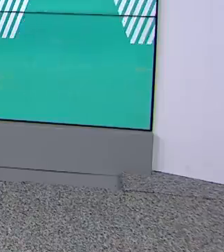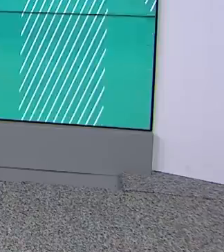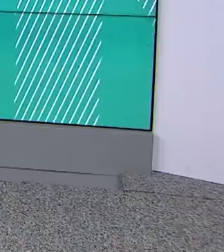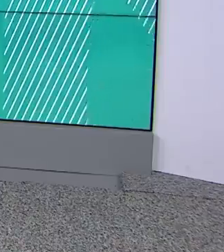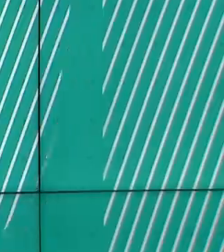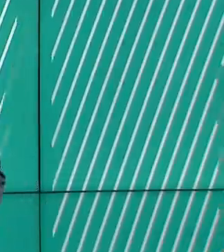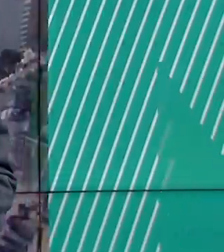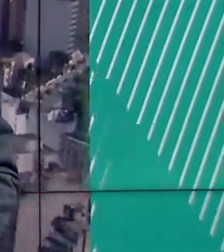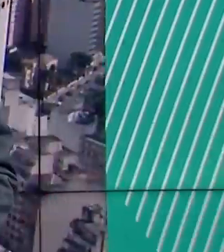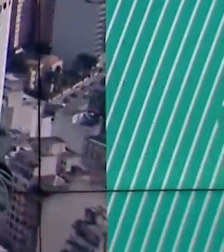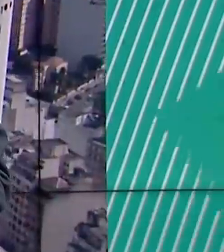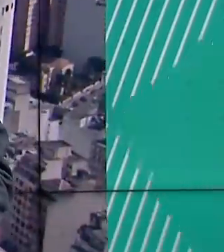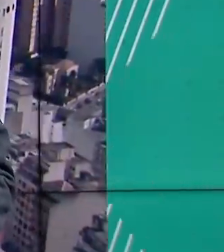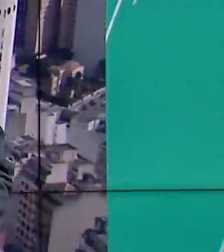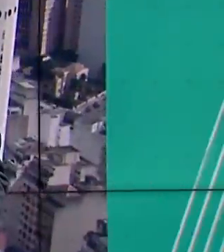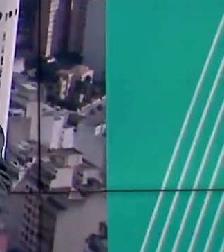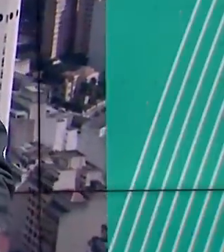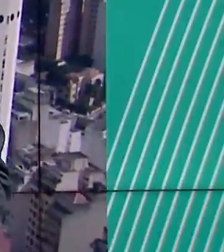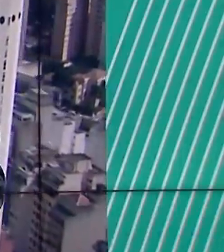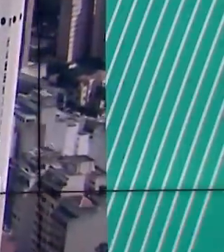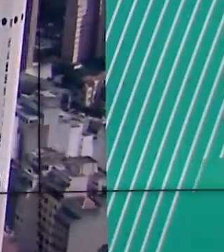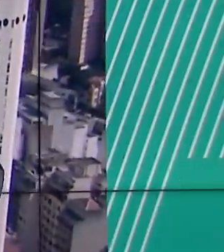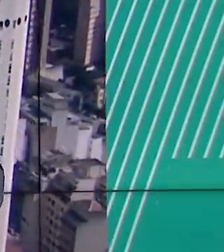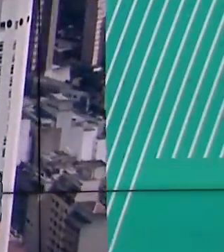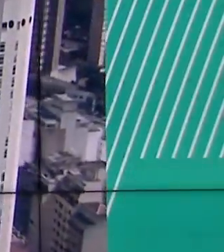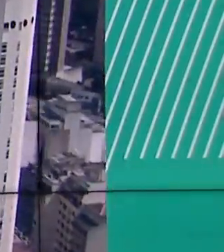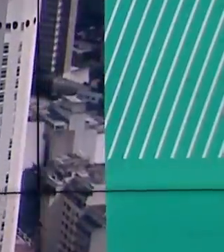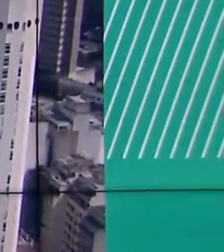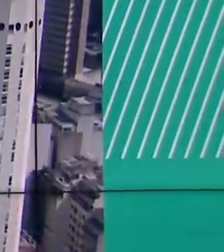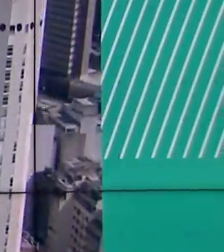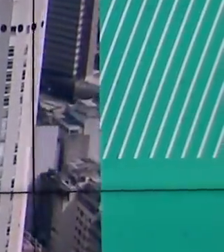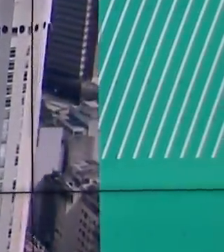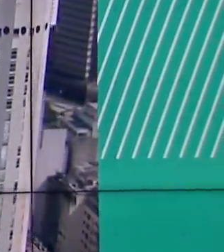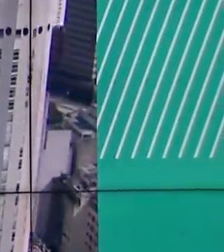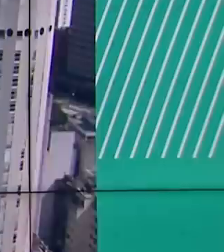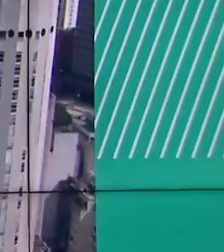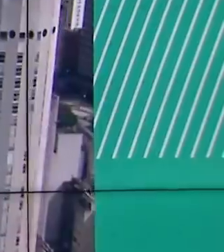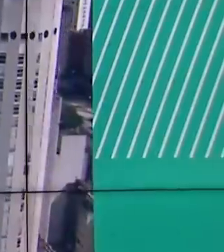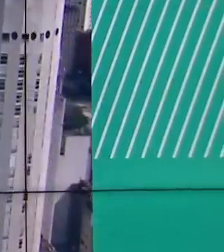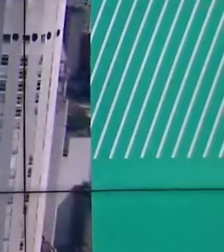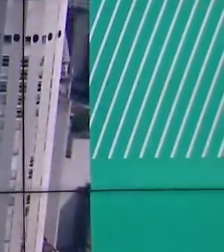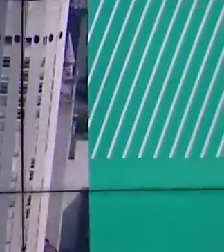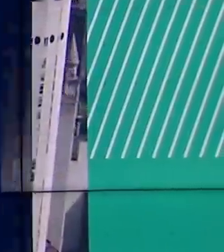hoje. Por causa dessa transmissão ao vivo, nós interrompemos a programação da TV